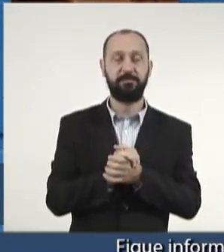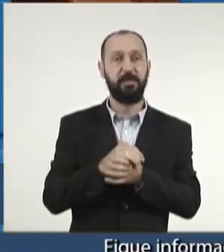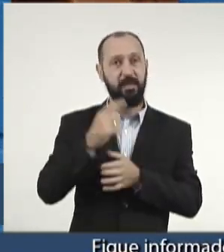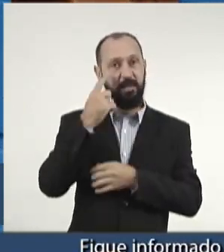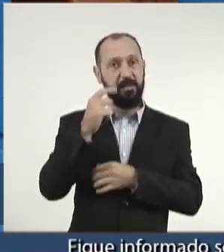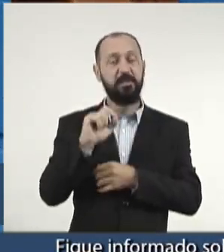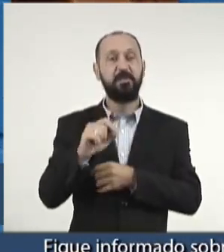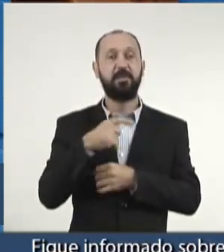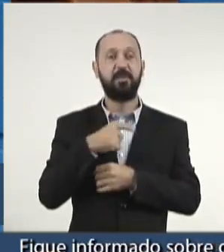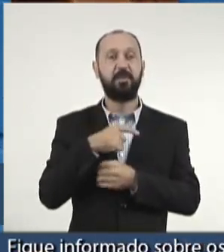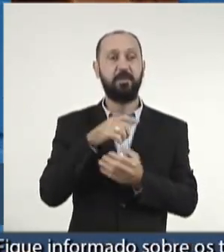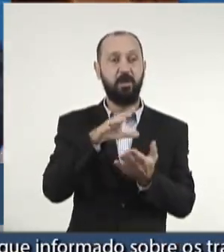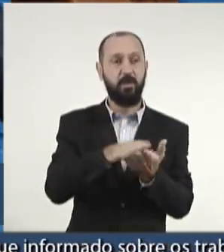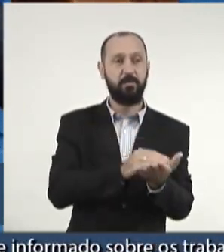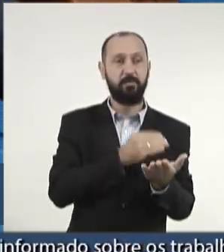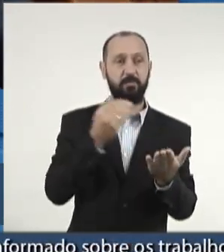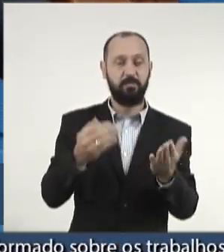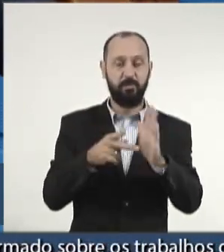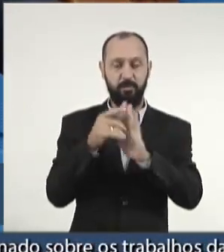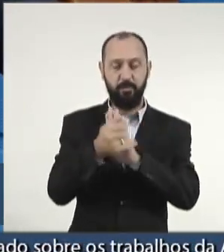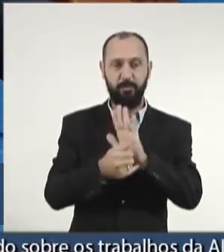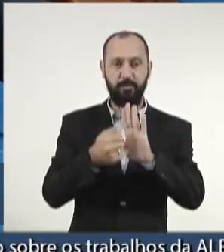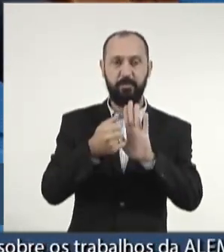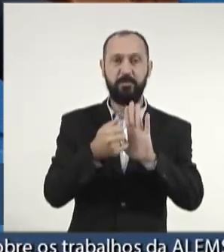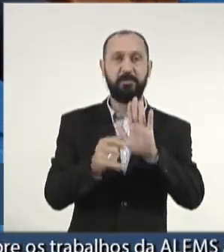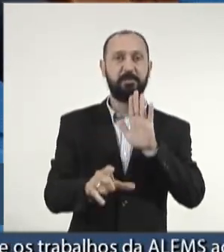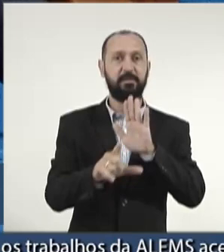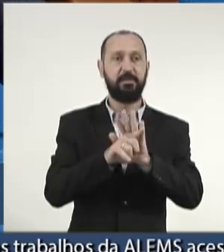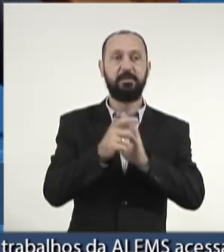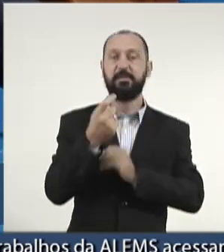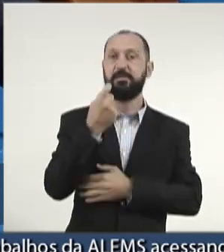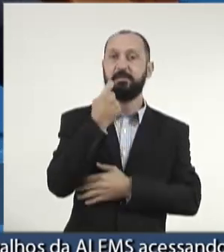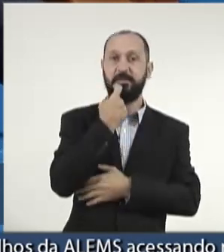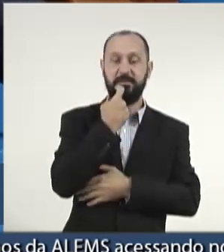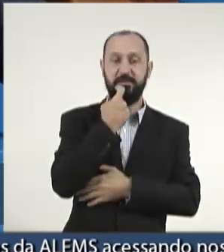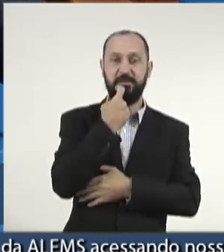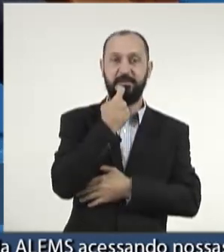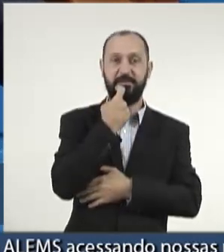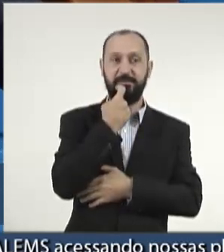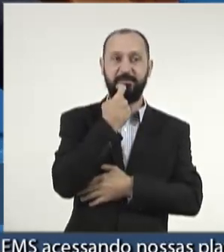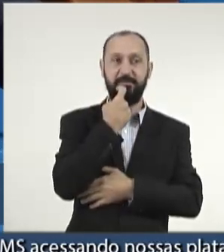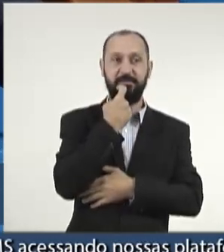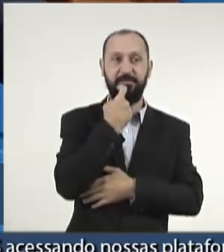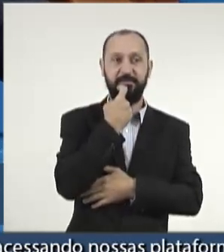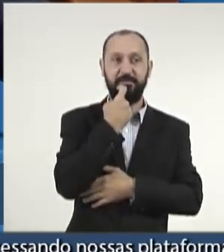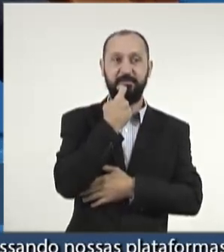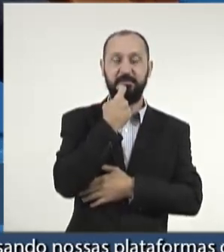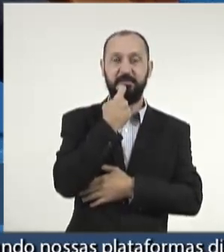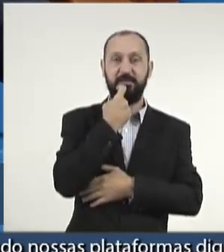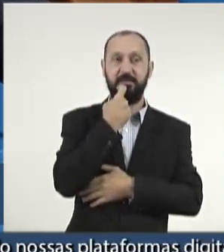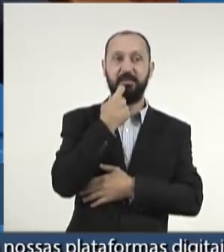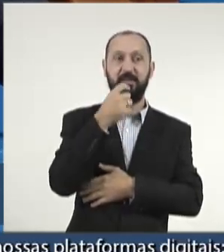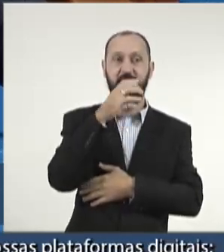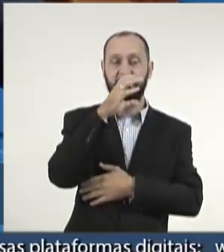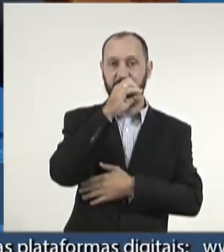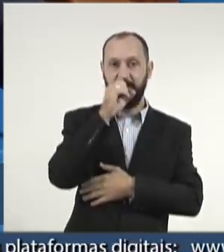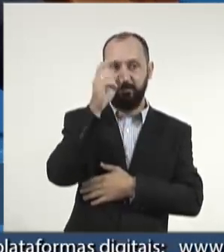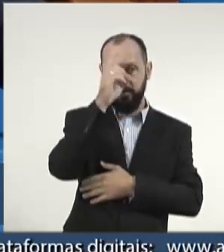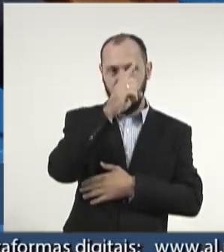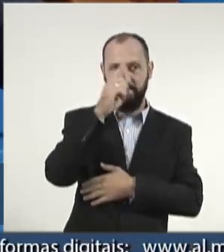Interessante que eu protocolei esse projeto de lei aqui na sexta-feira, e no final de semana